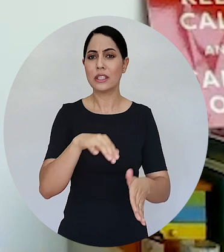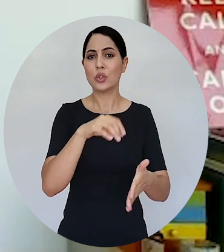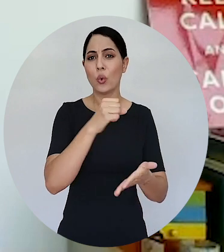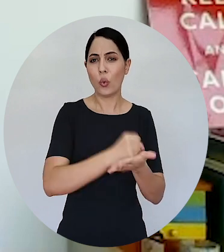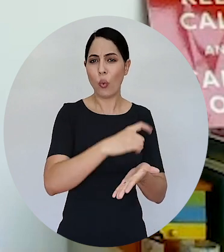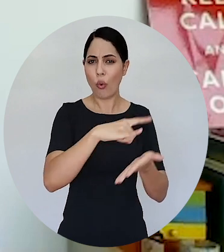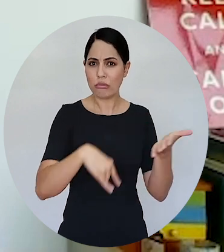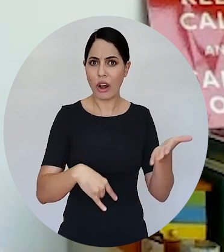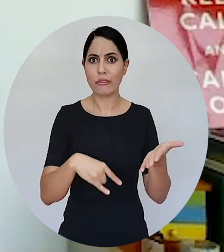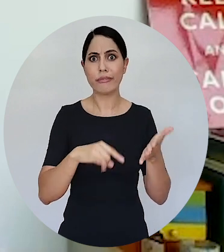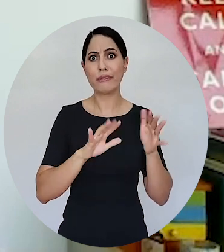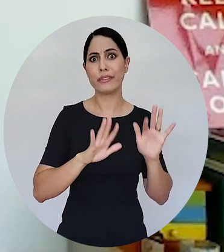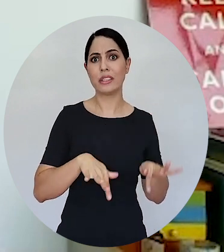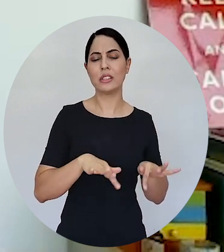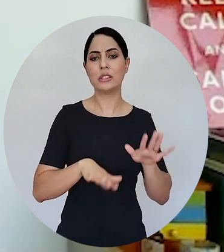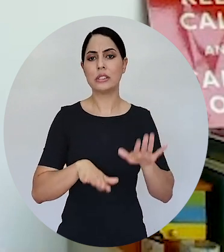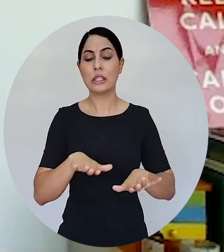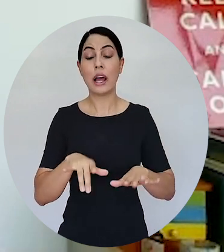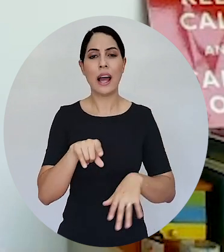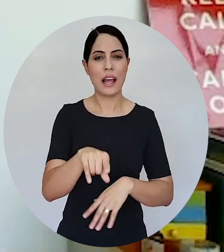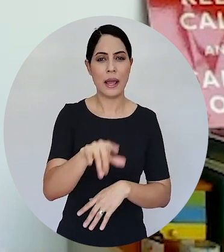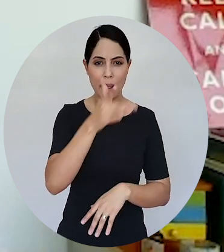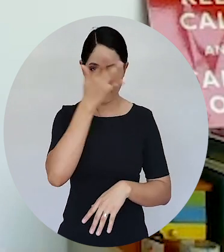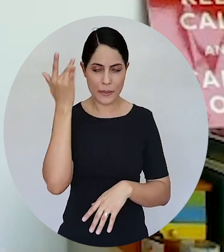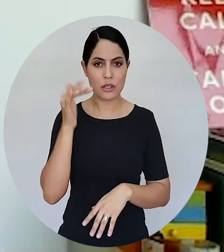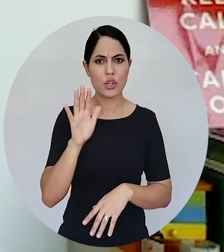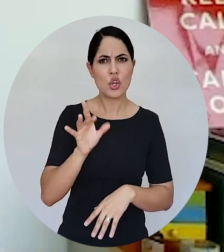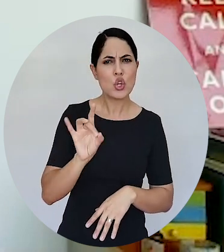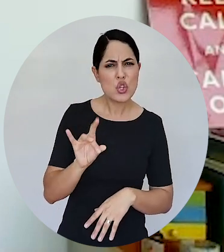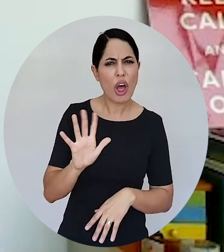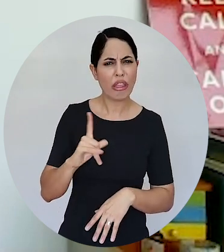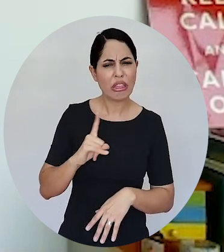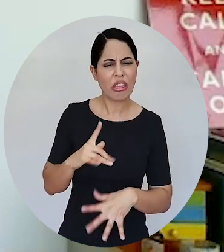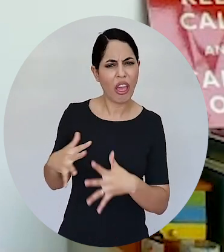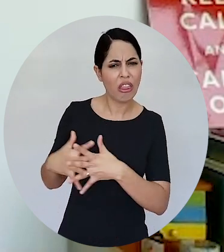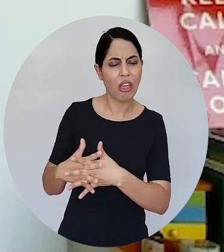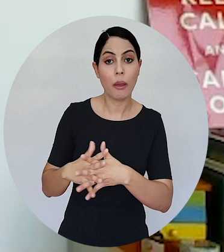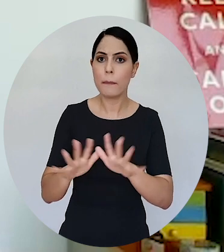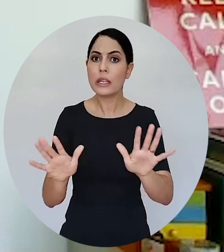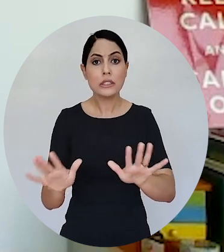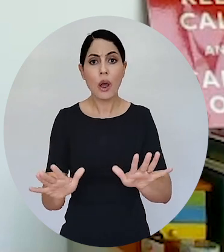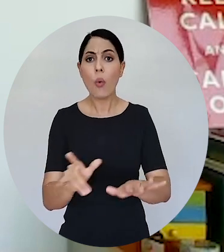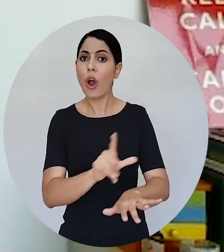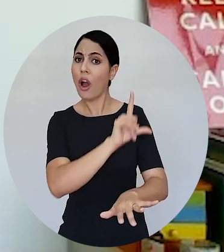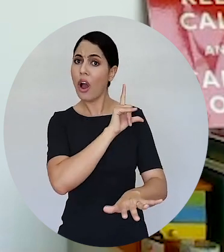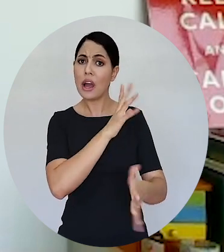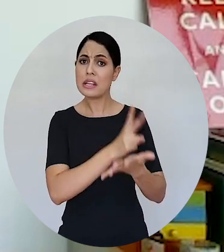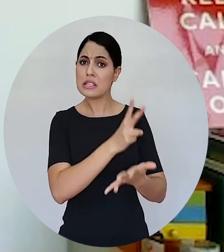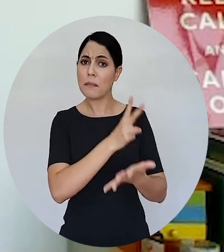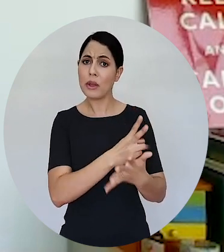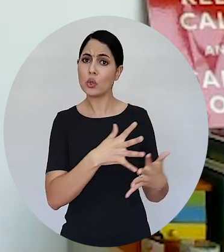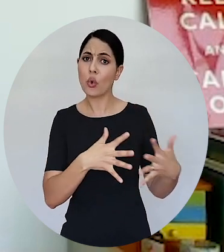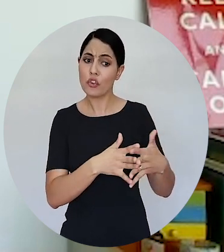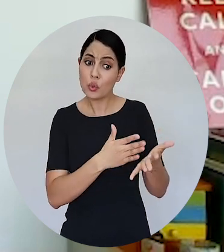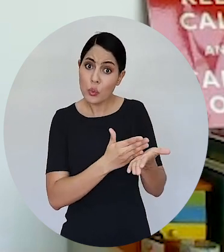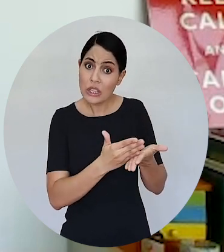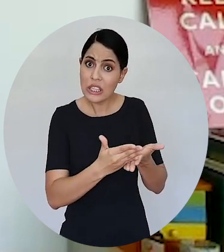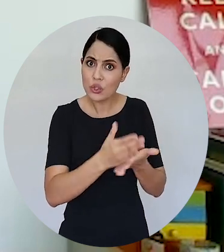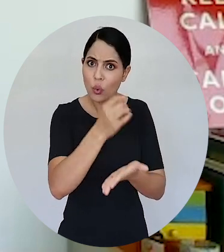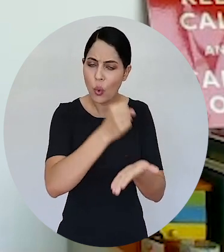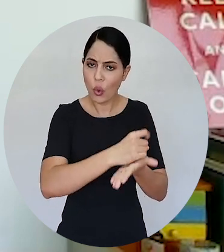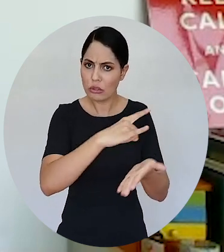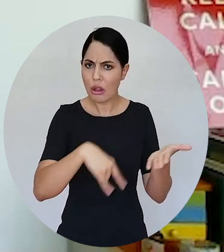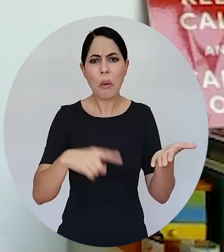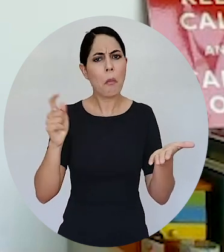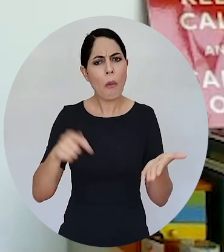de um contrato, porque a gente pensa, às vezes, que a mediação existe só quando já tem conflito, mas, na verdade, a mediação também pode ser